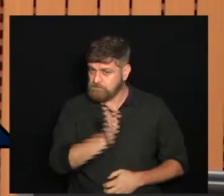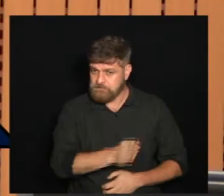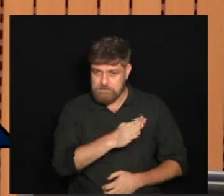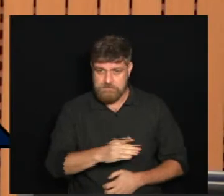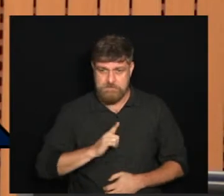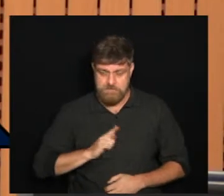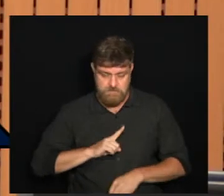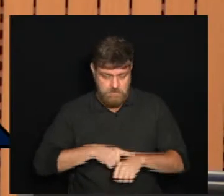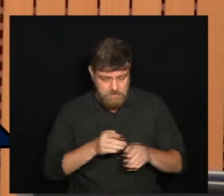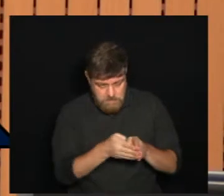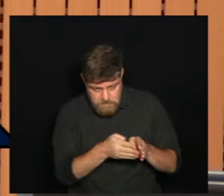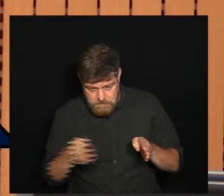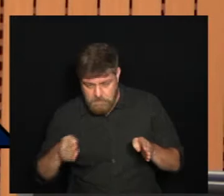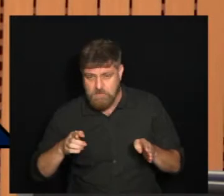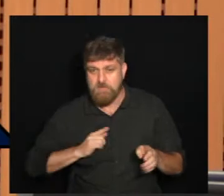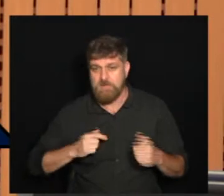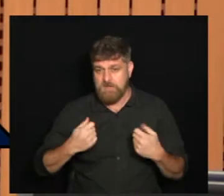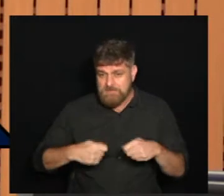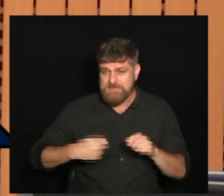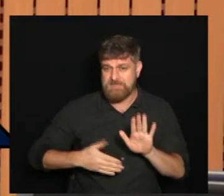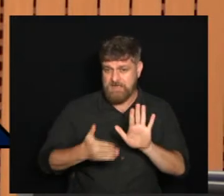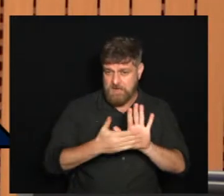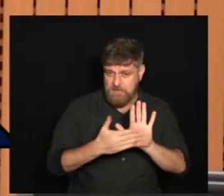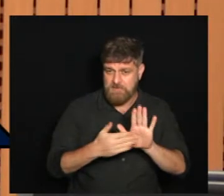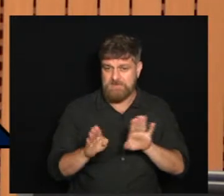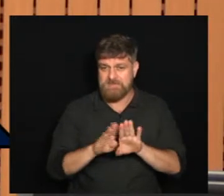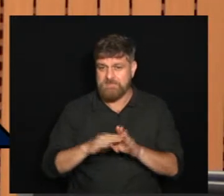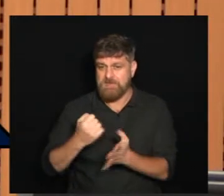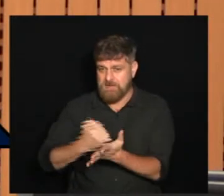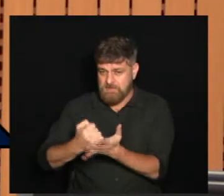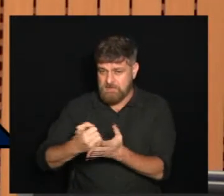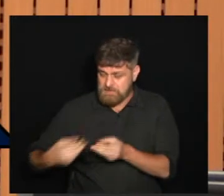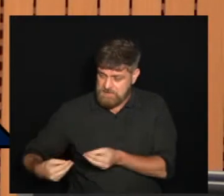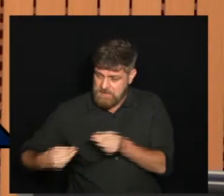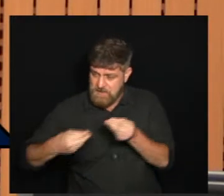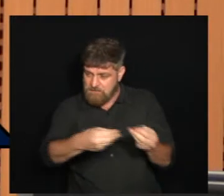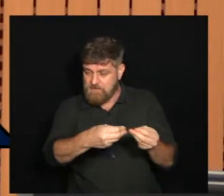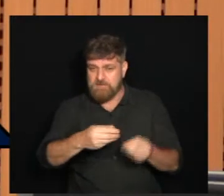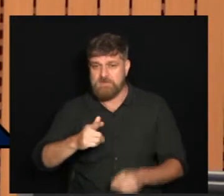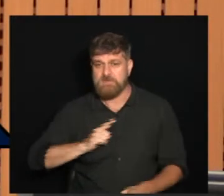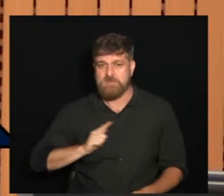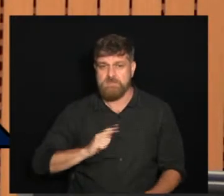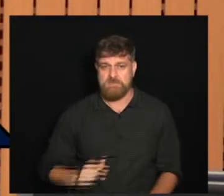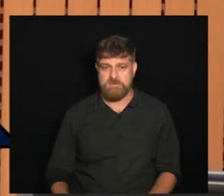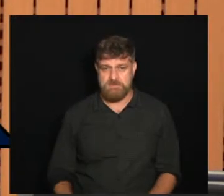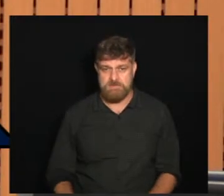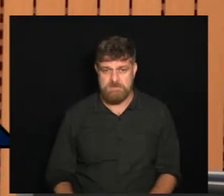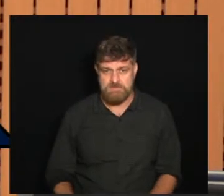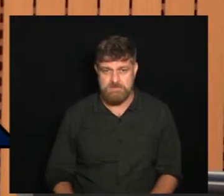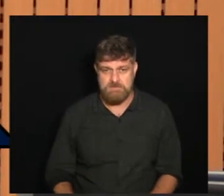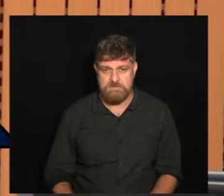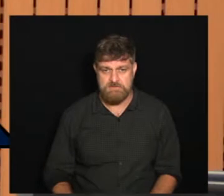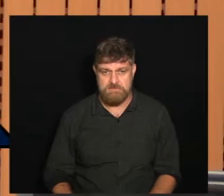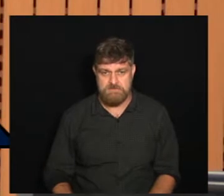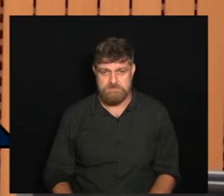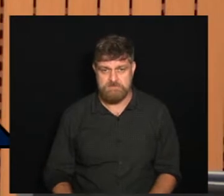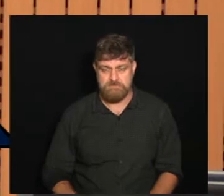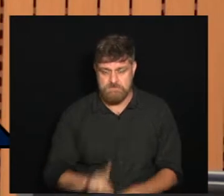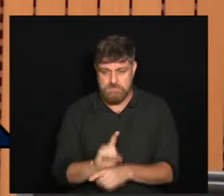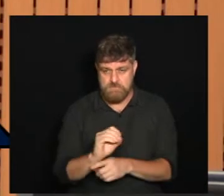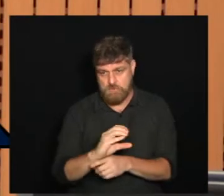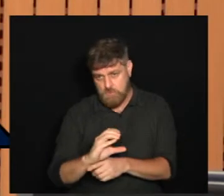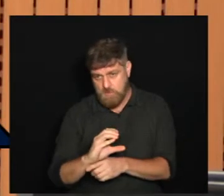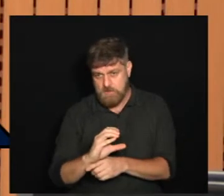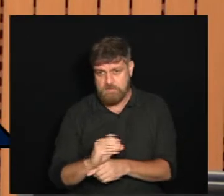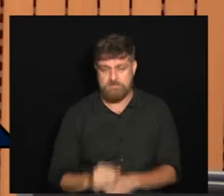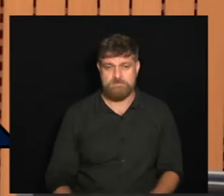período mencionado, devendo as proposições e demais protocolos serem encaminhados através de SIGA-DOC.